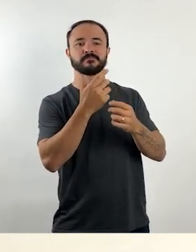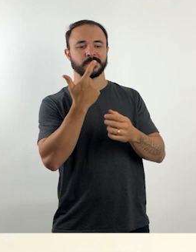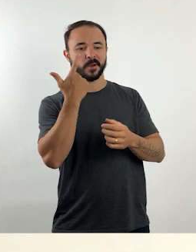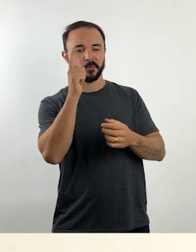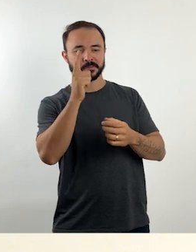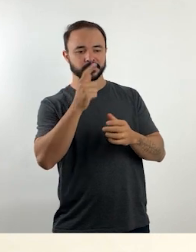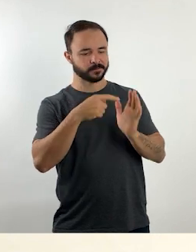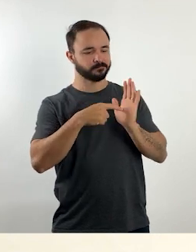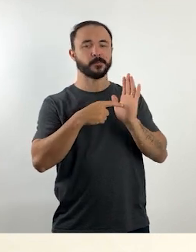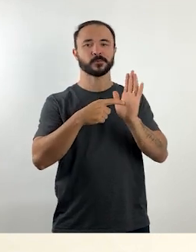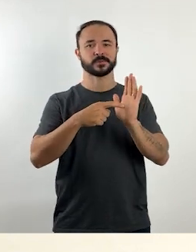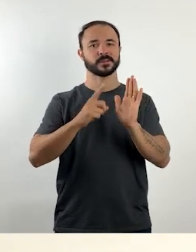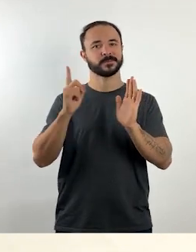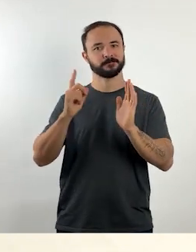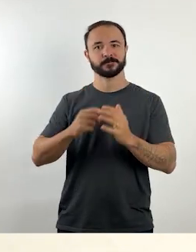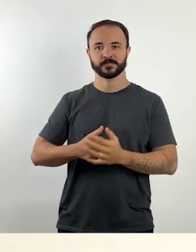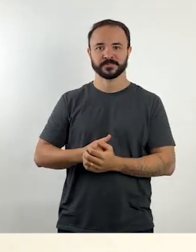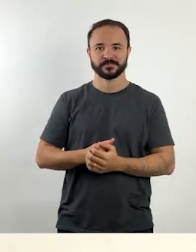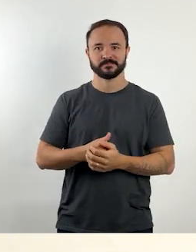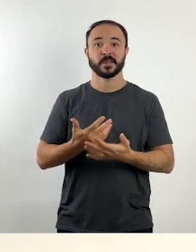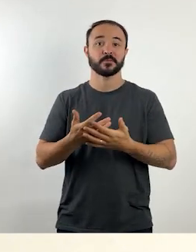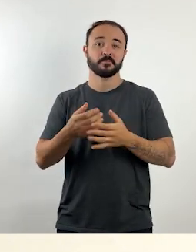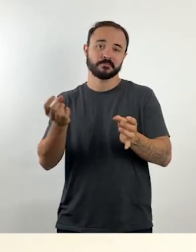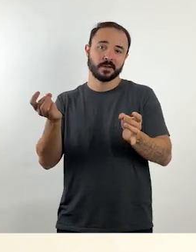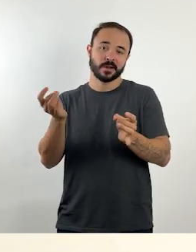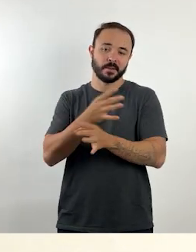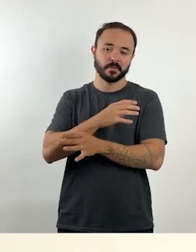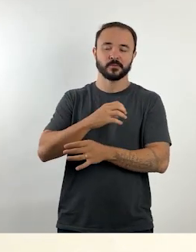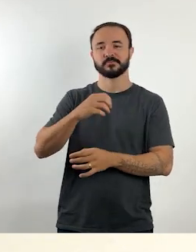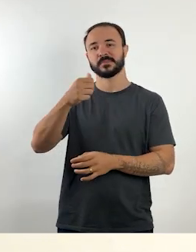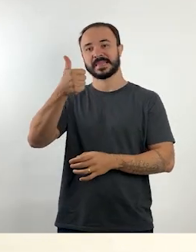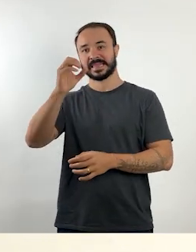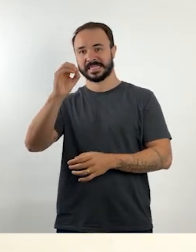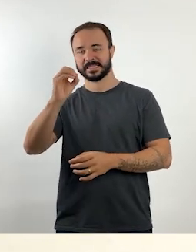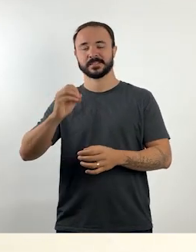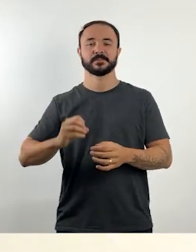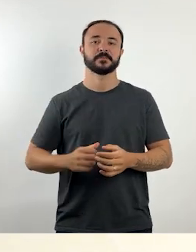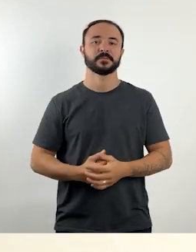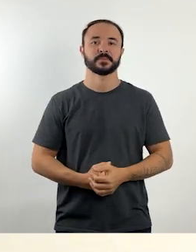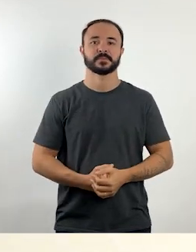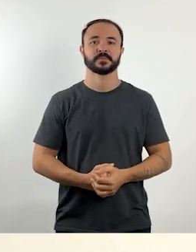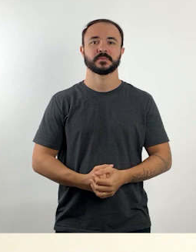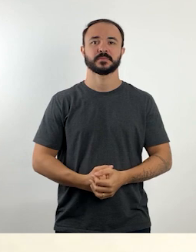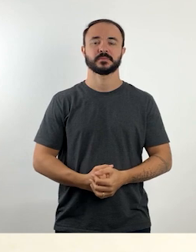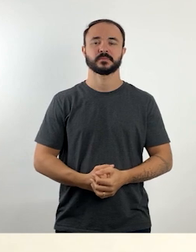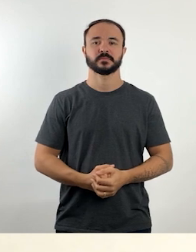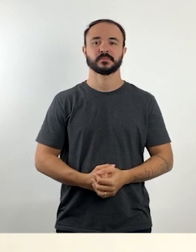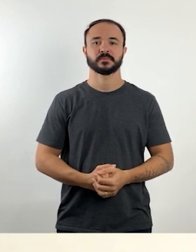ficar desta forma. Assim nós finalizamos o passo 10.